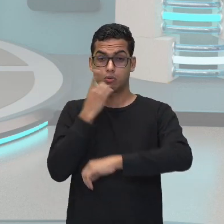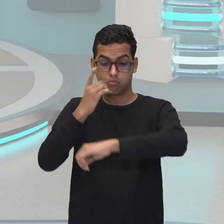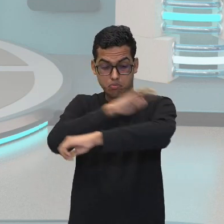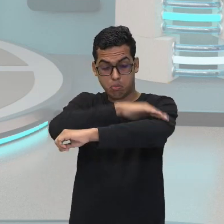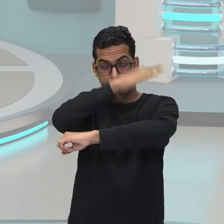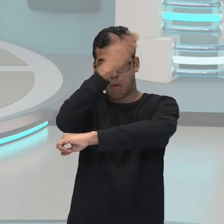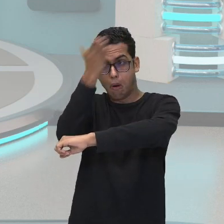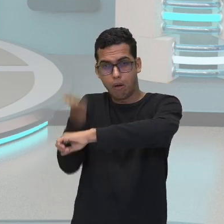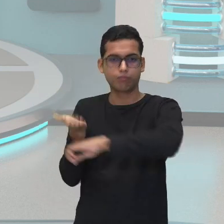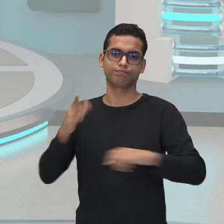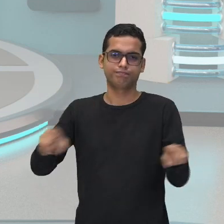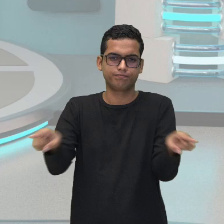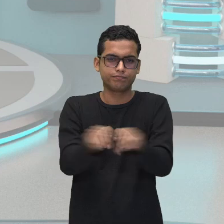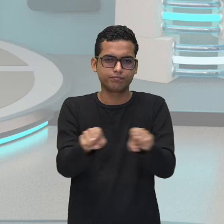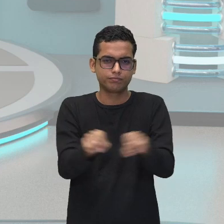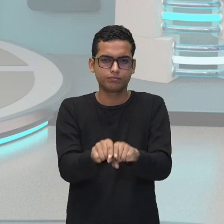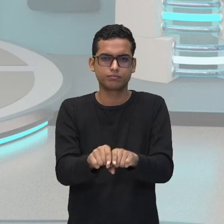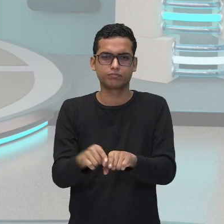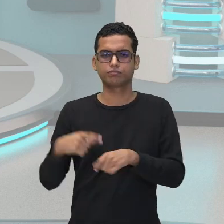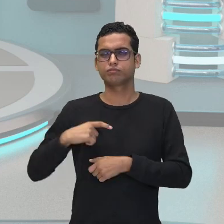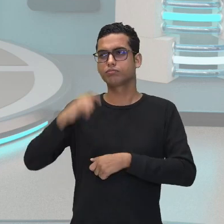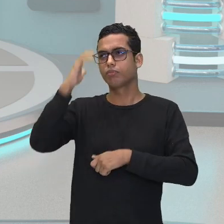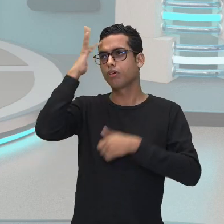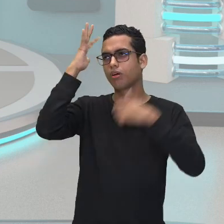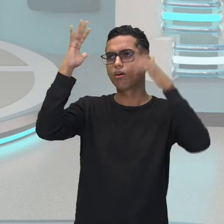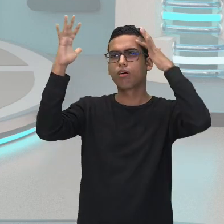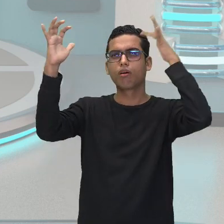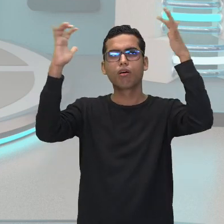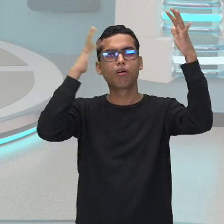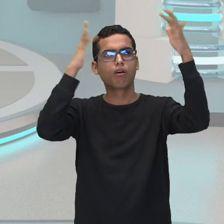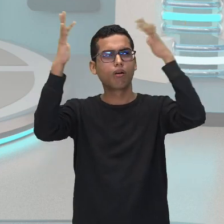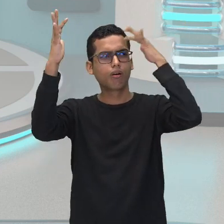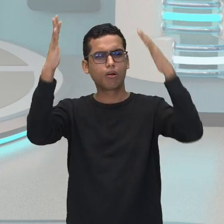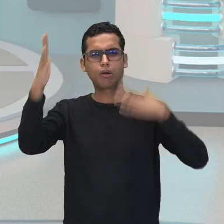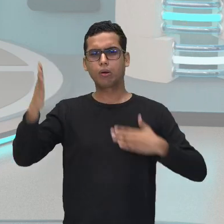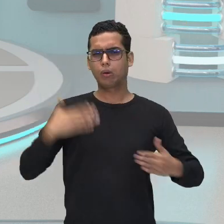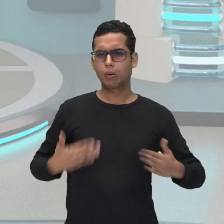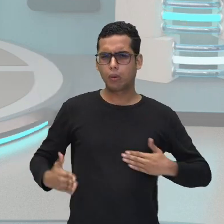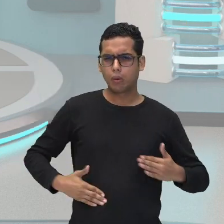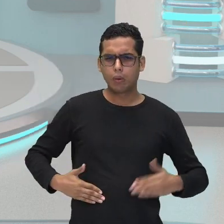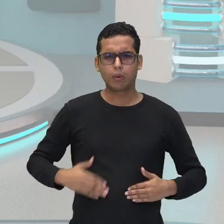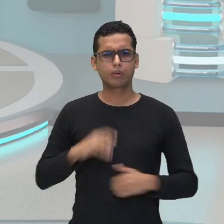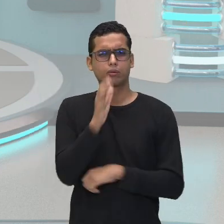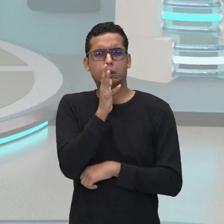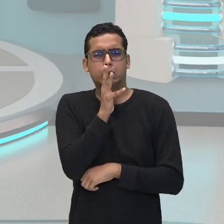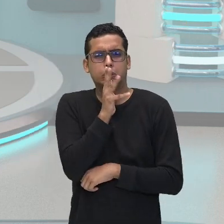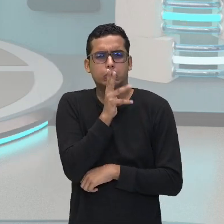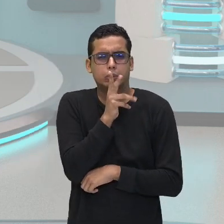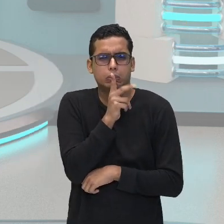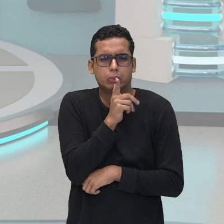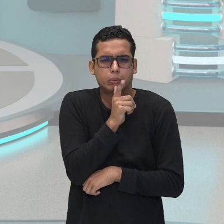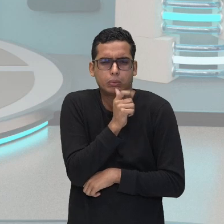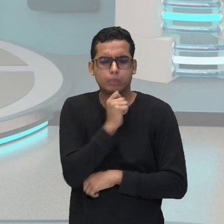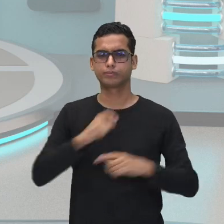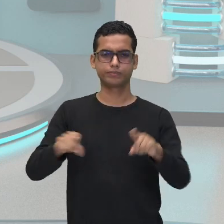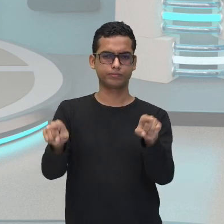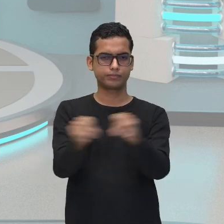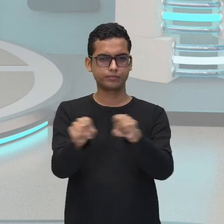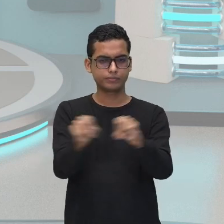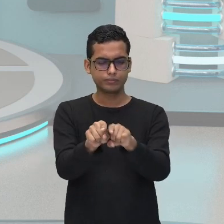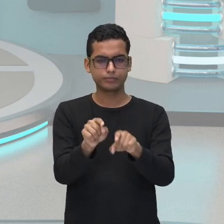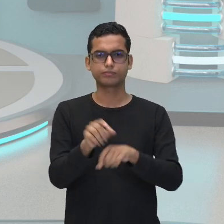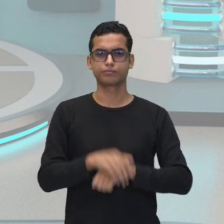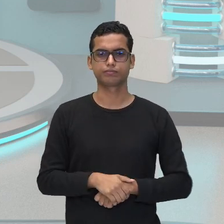letárgico ali, né, parece que está um pouco aéreo, o seu corpo ele passa a funcionar assim um pouco mais devagar, e por conta